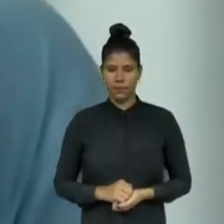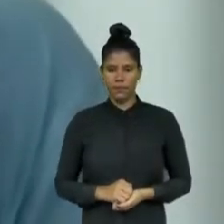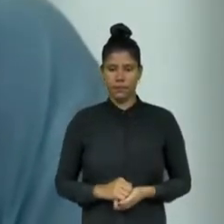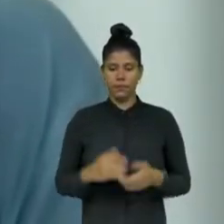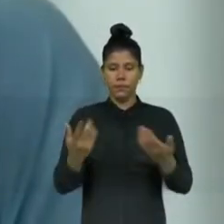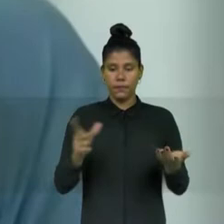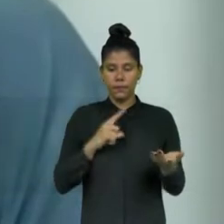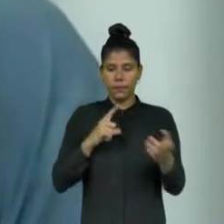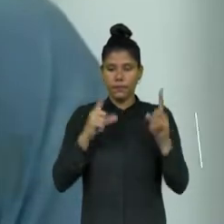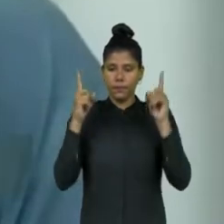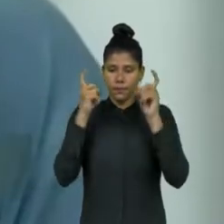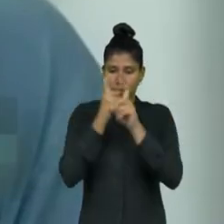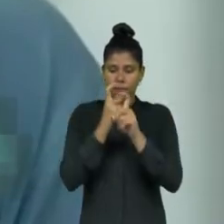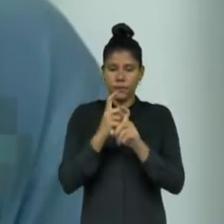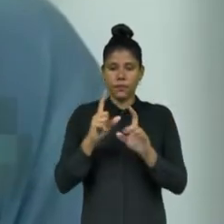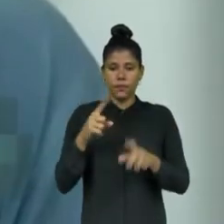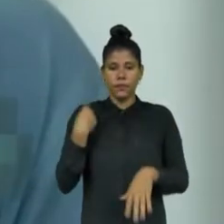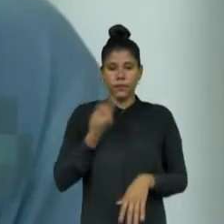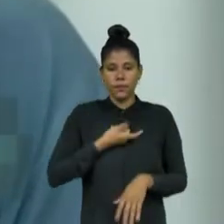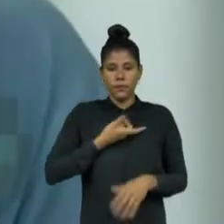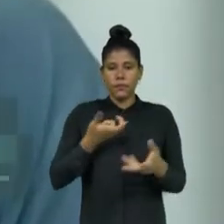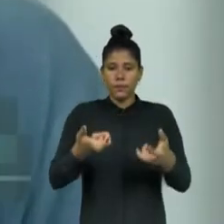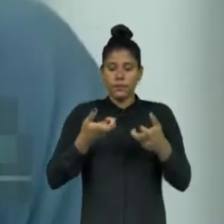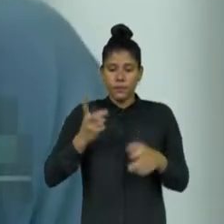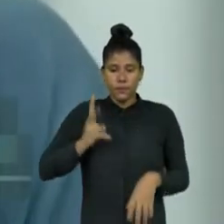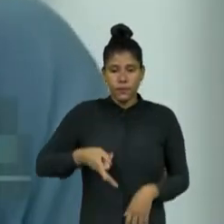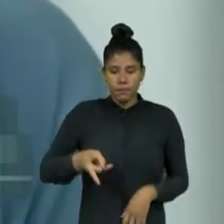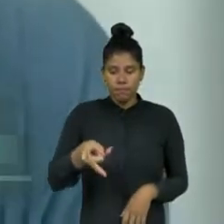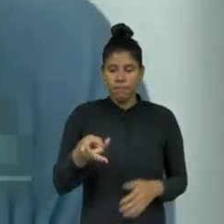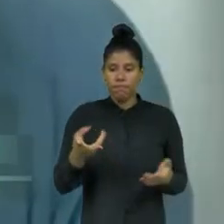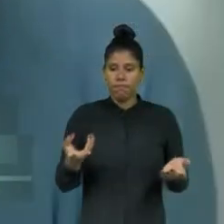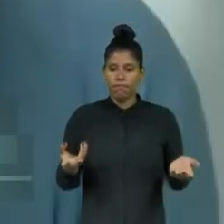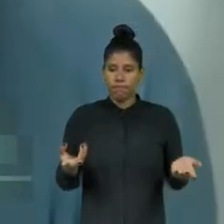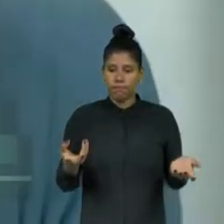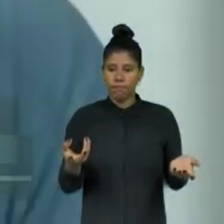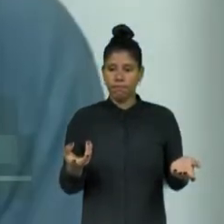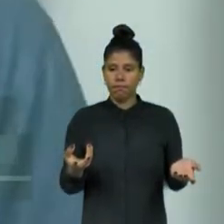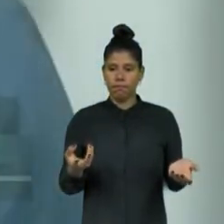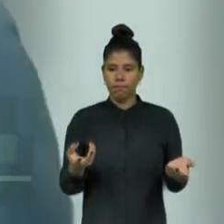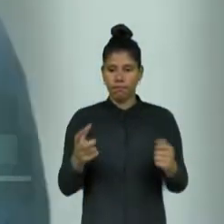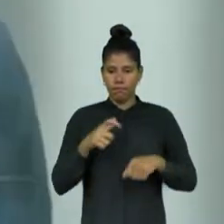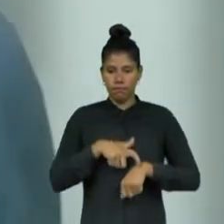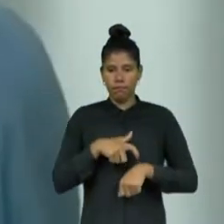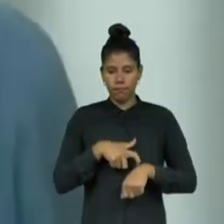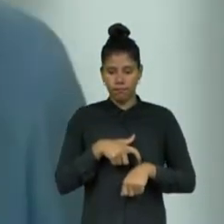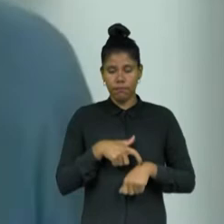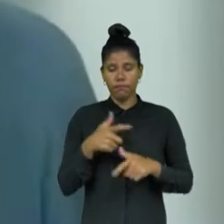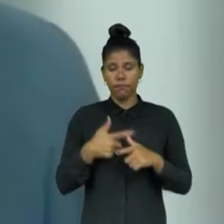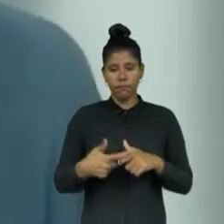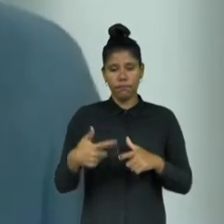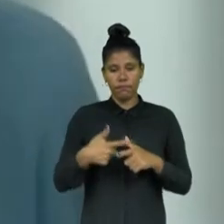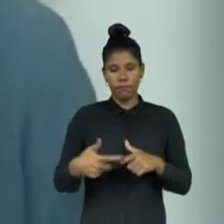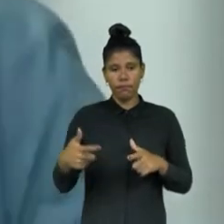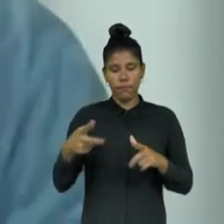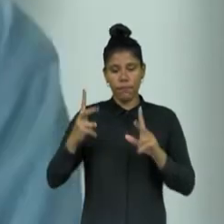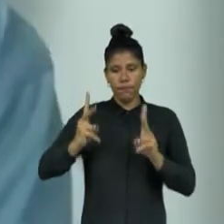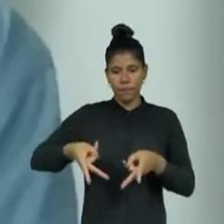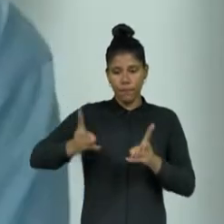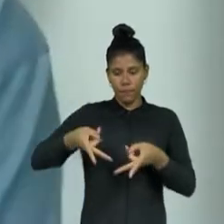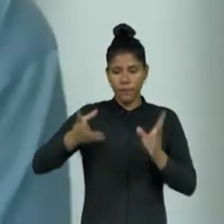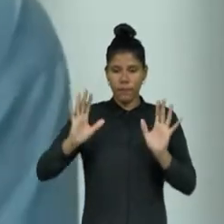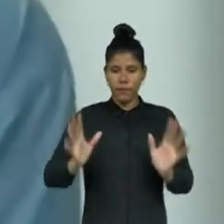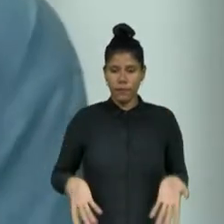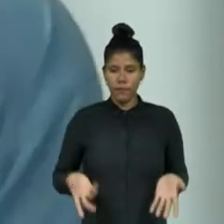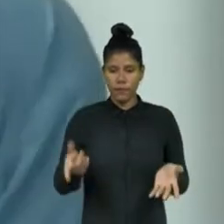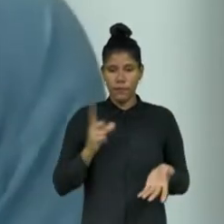dificuldades, a gente pretende continuar mantendo esse cenário. Então, em tempos difíceis, manter aquilo que você já tem, sim, também